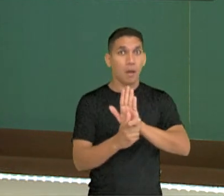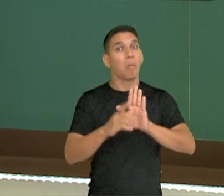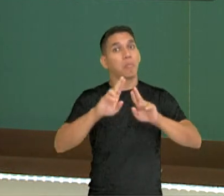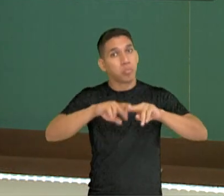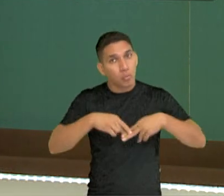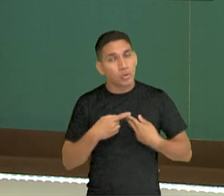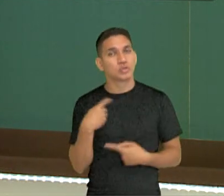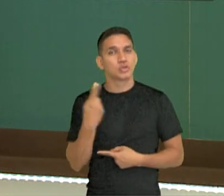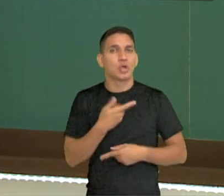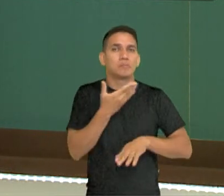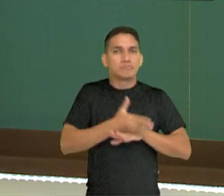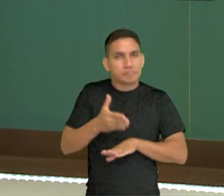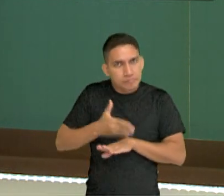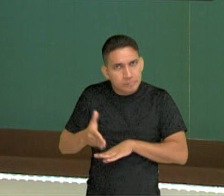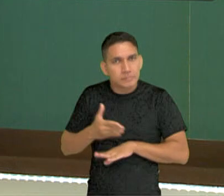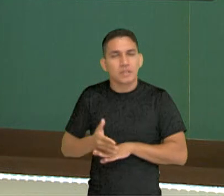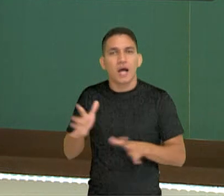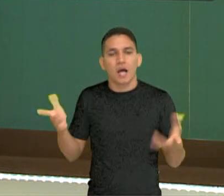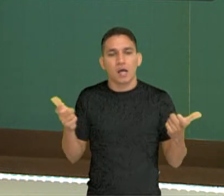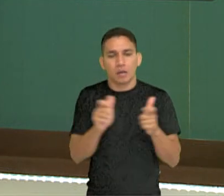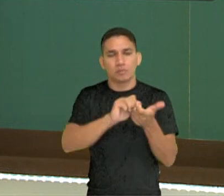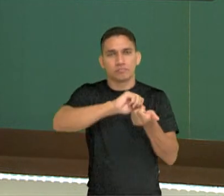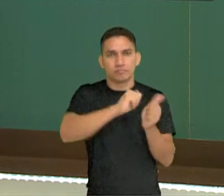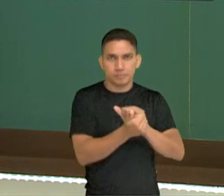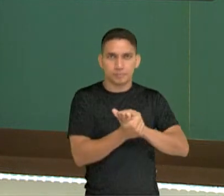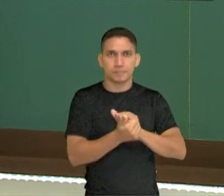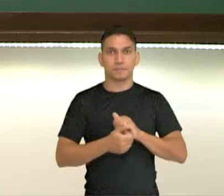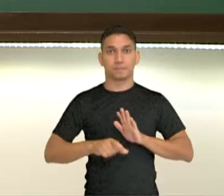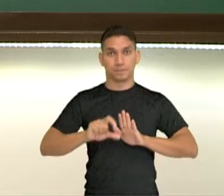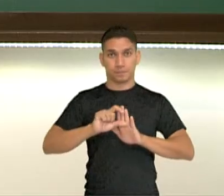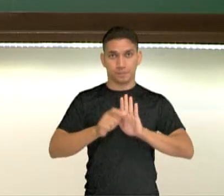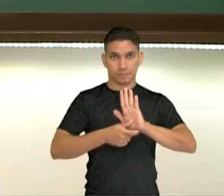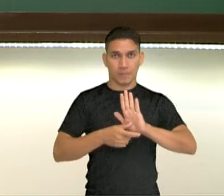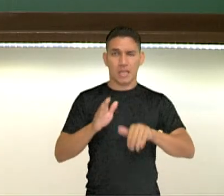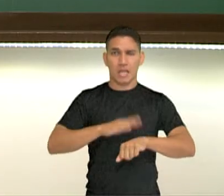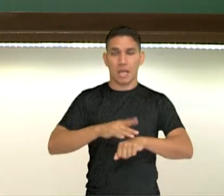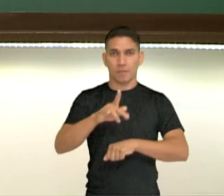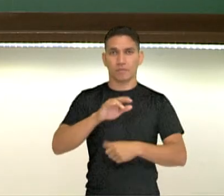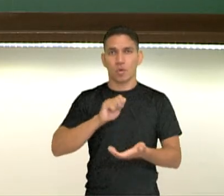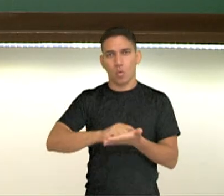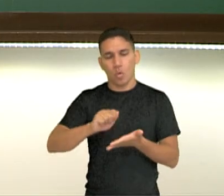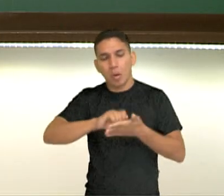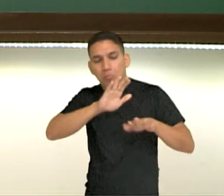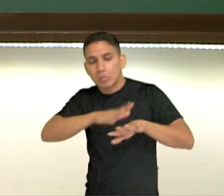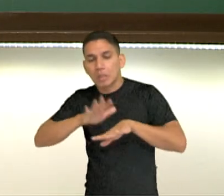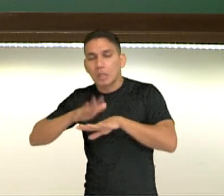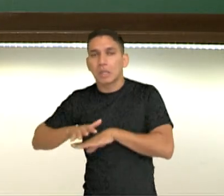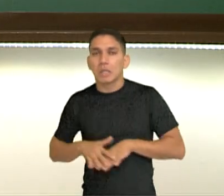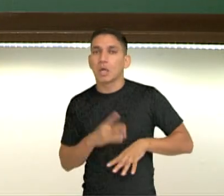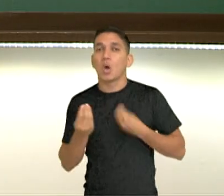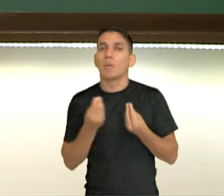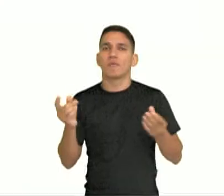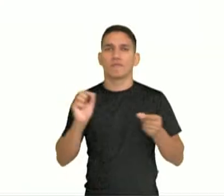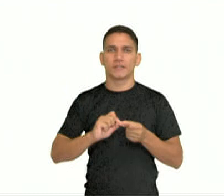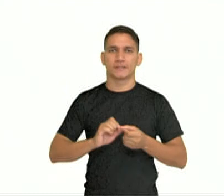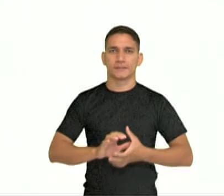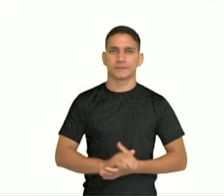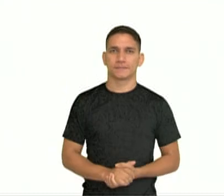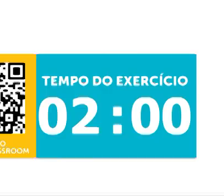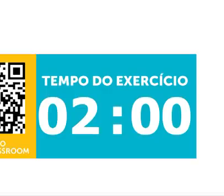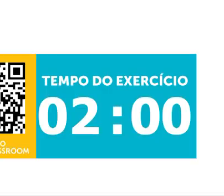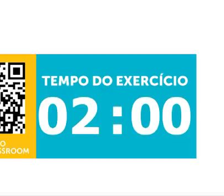praticar essa redução em radianos. Então, um tempinho para vocês calcularem como é que fica essa redução e a gente já volta.